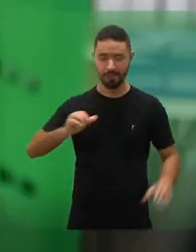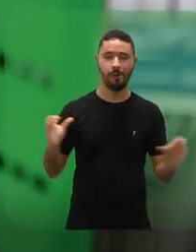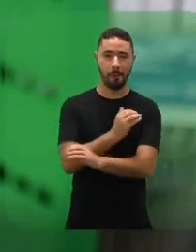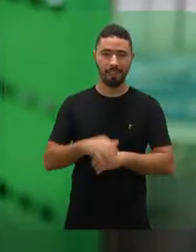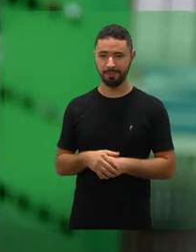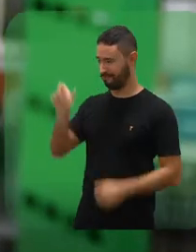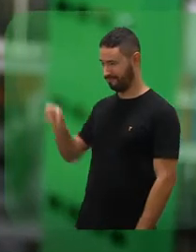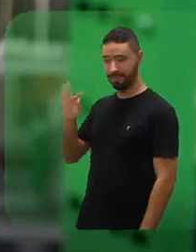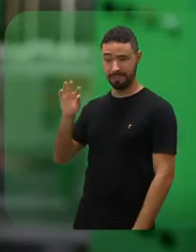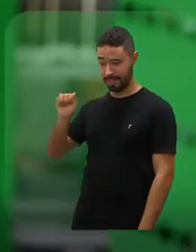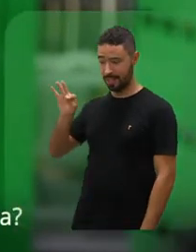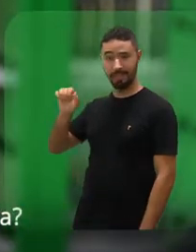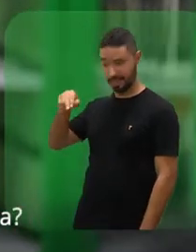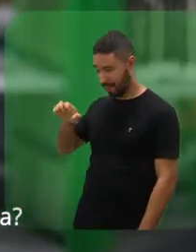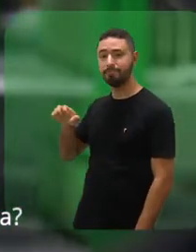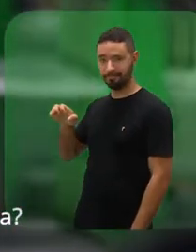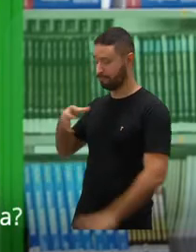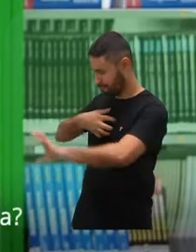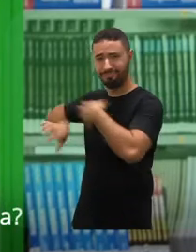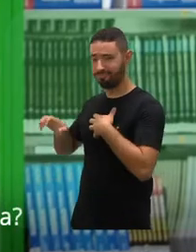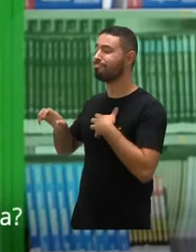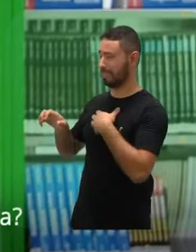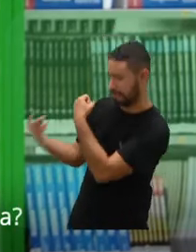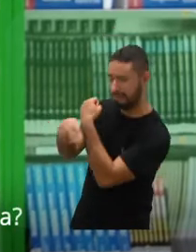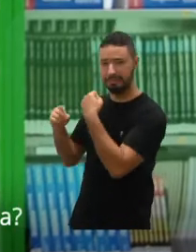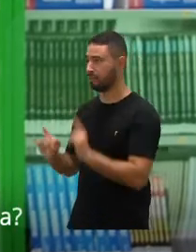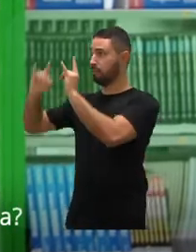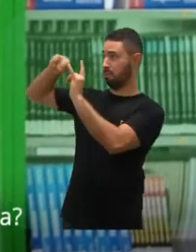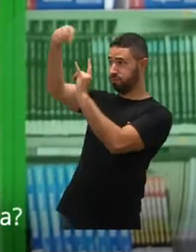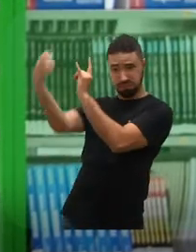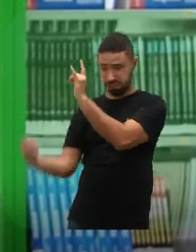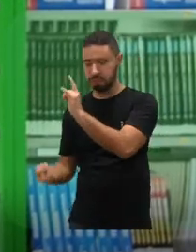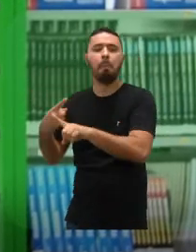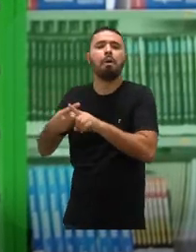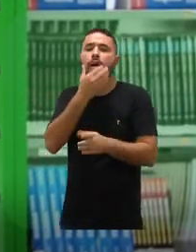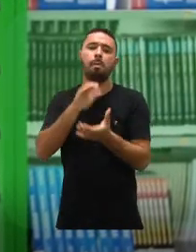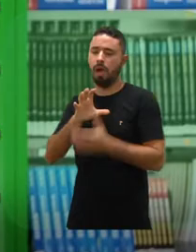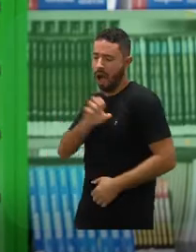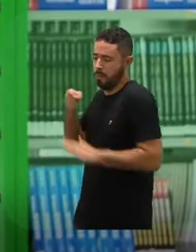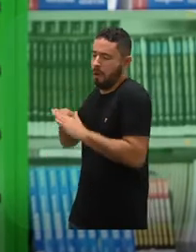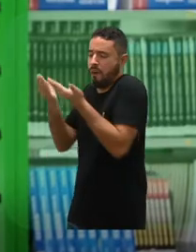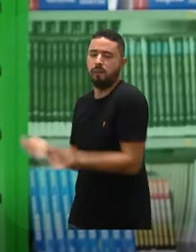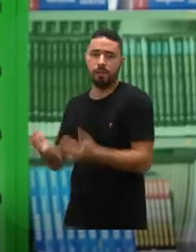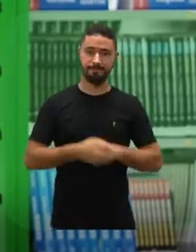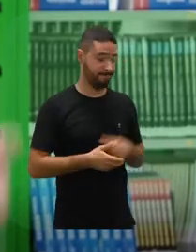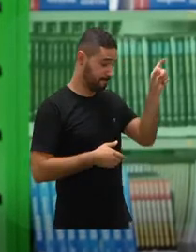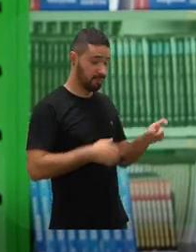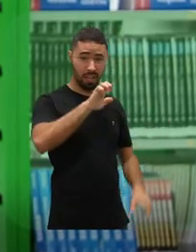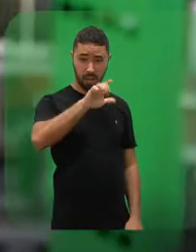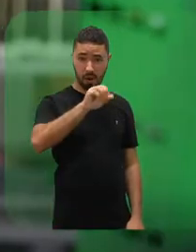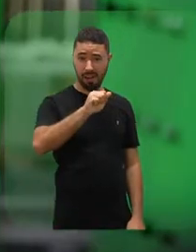100% fêmea, mulher por inteiro. Eu sou Tatiane, que foi espancada e jogada de uma sacada. A justificativa é porque o marido